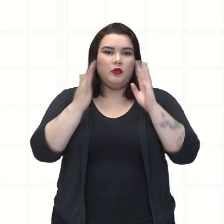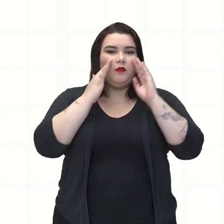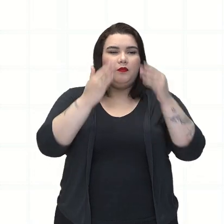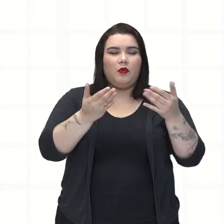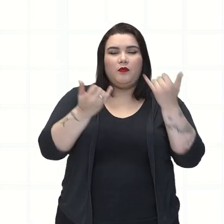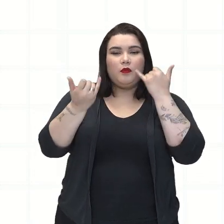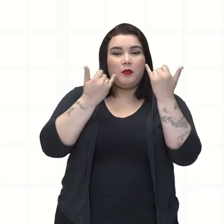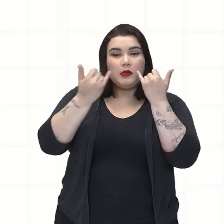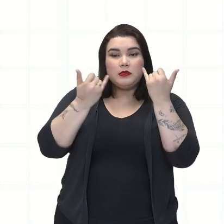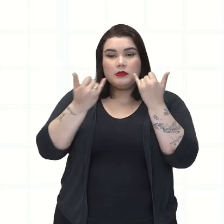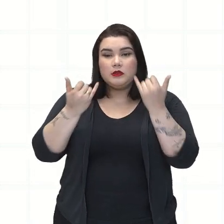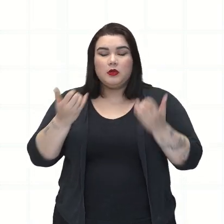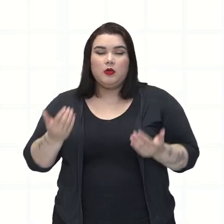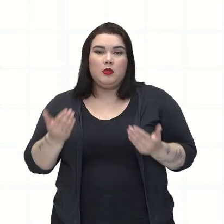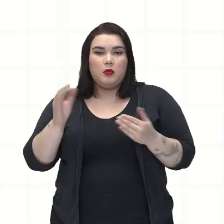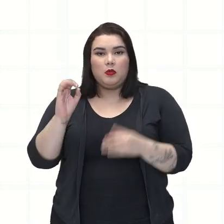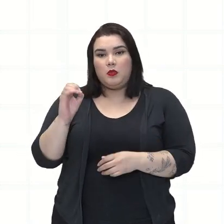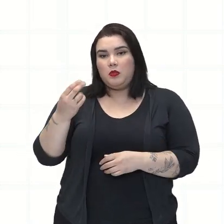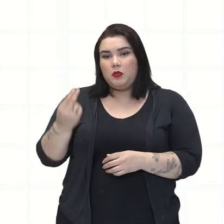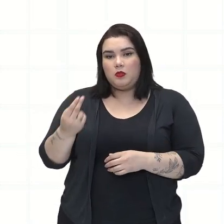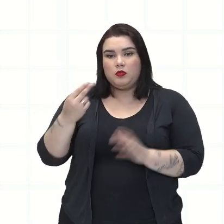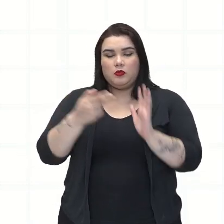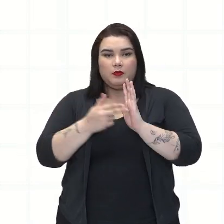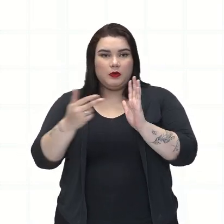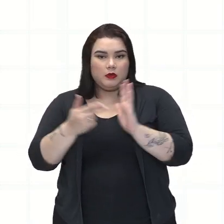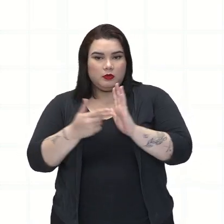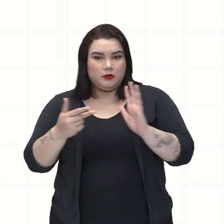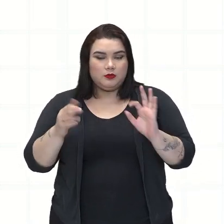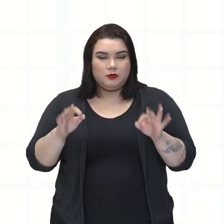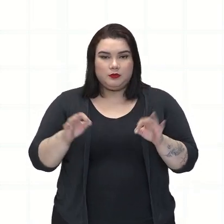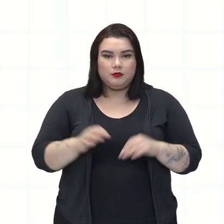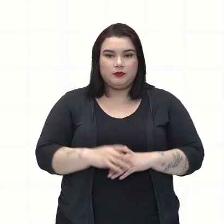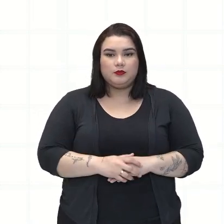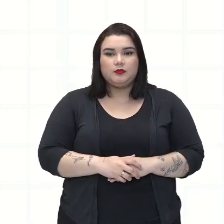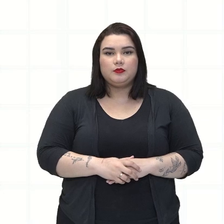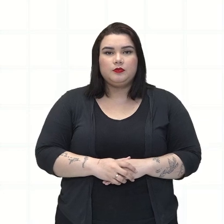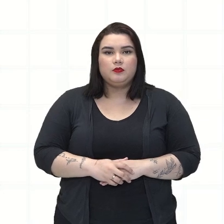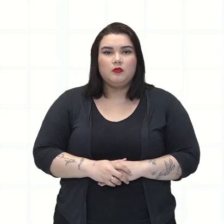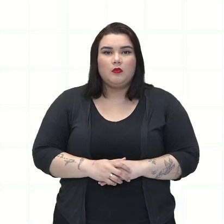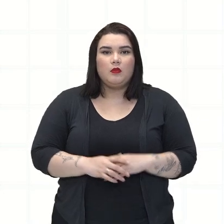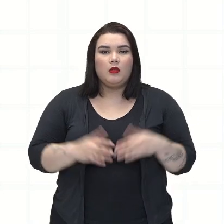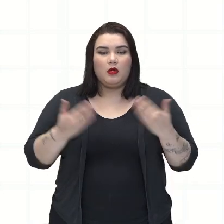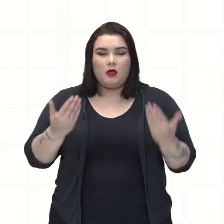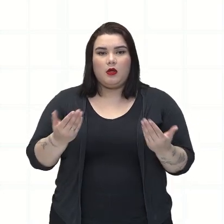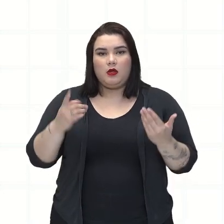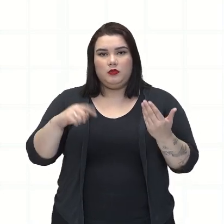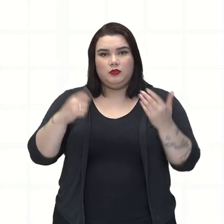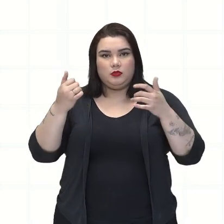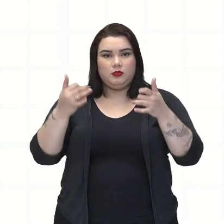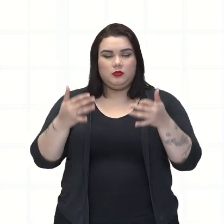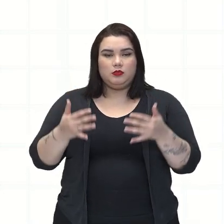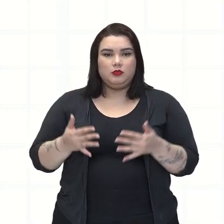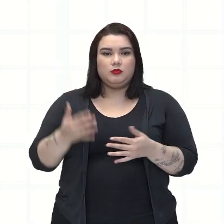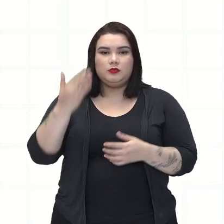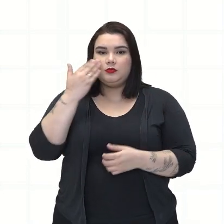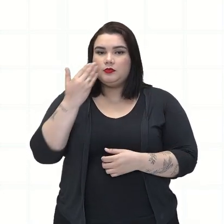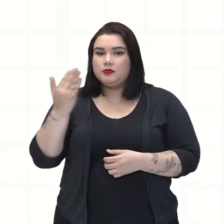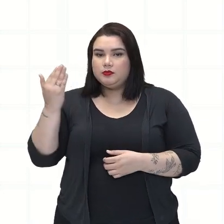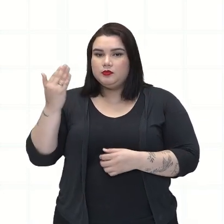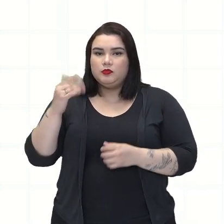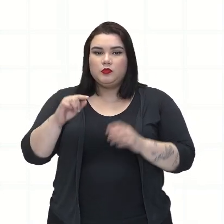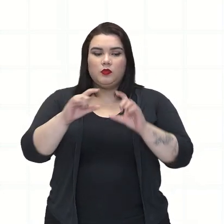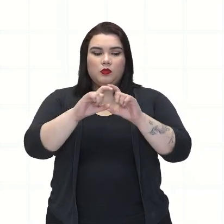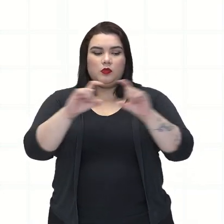informação, a respeito de uma determinada notícia. Então, este pedacinho aí, né? Esta seção do